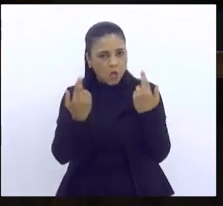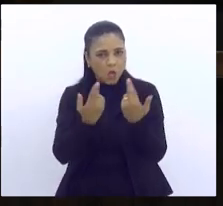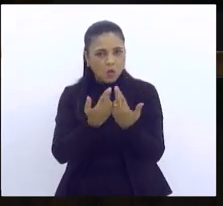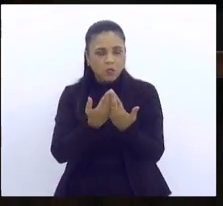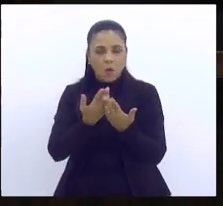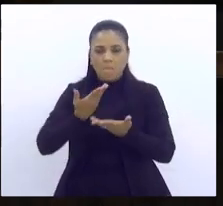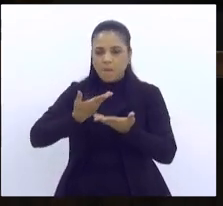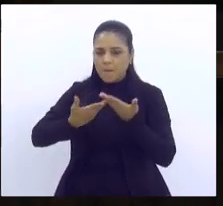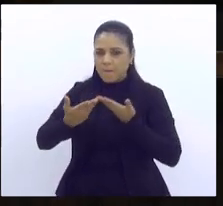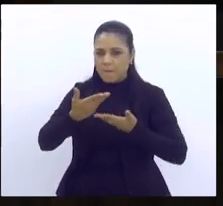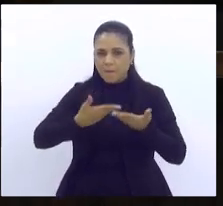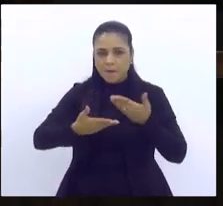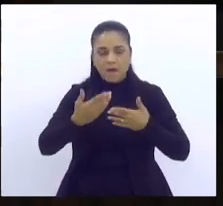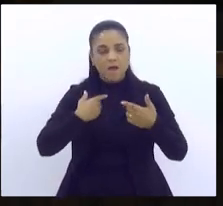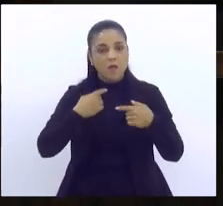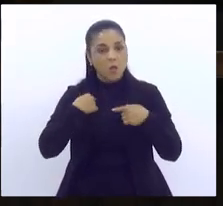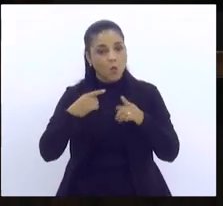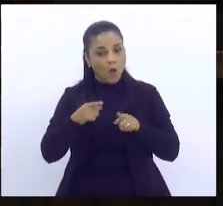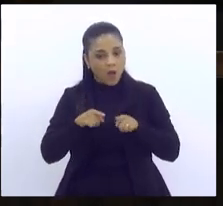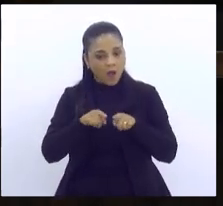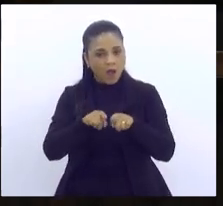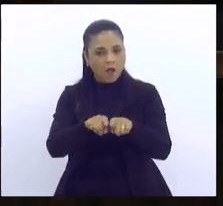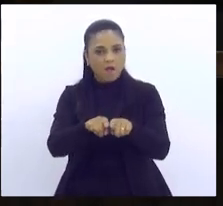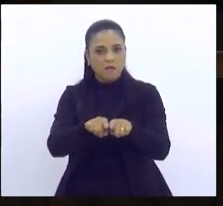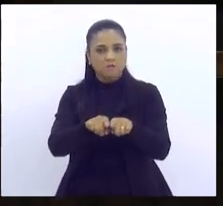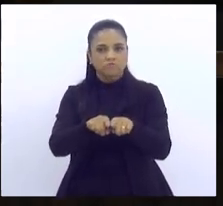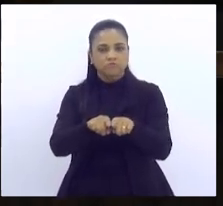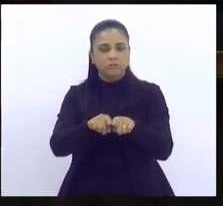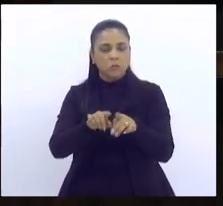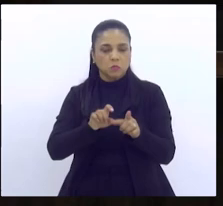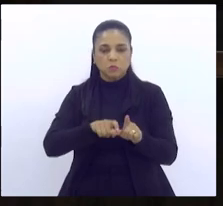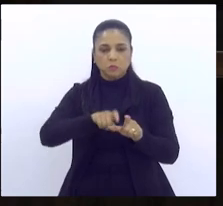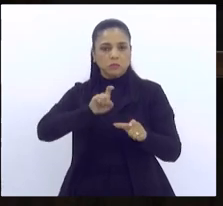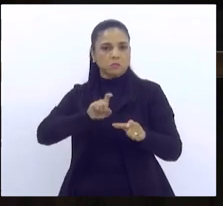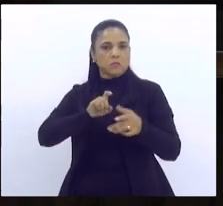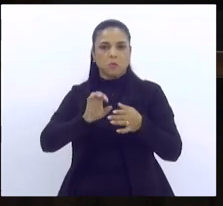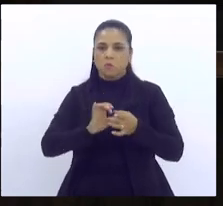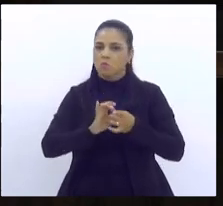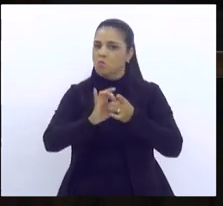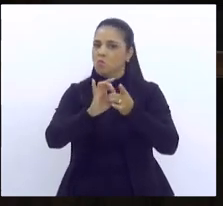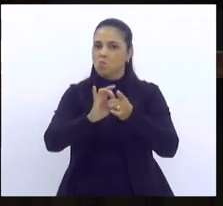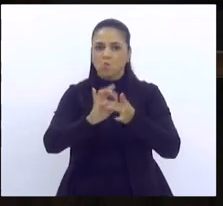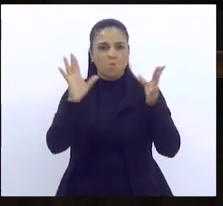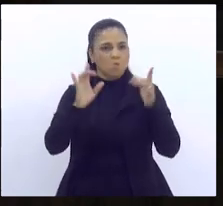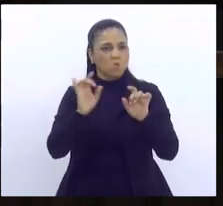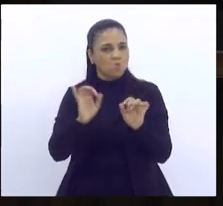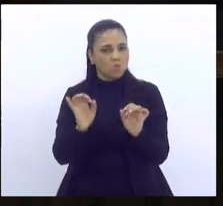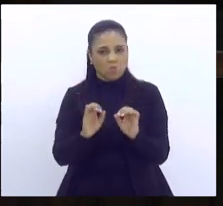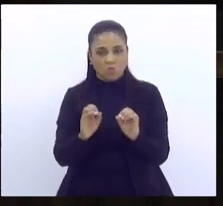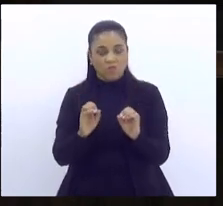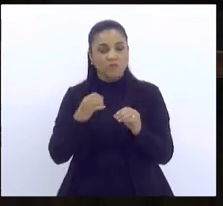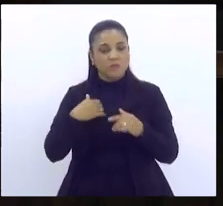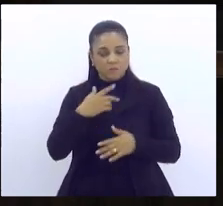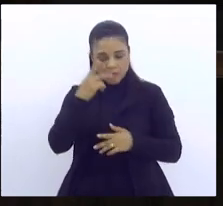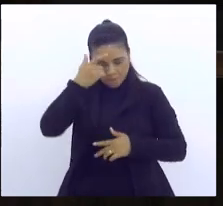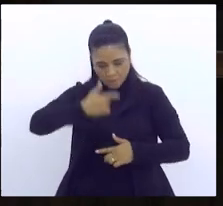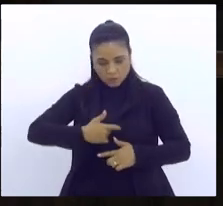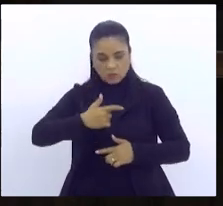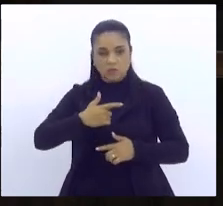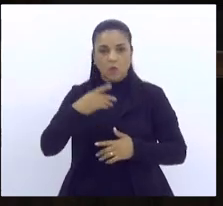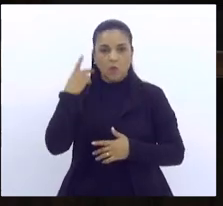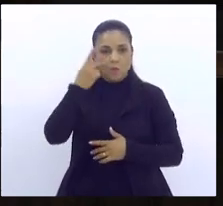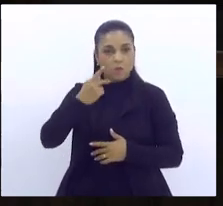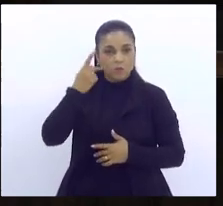mas eu sempre falei que eu sou um aliado que não abro mão da minha independência e muito menos da minha posição enquanto parlamentar. Então, acho